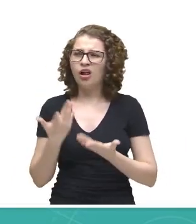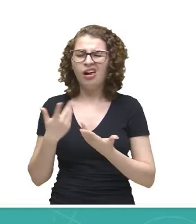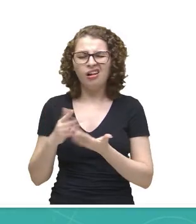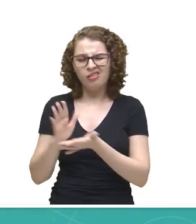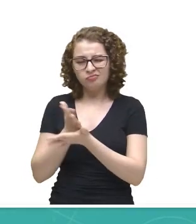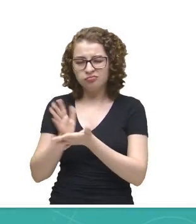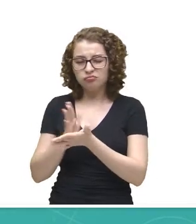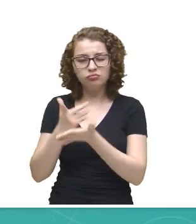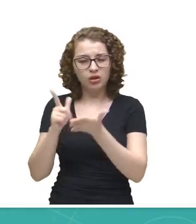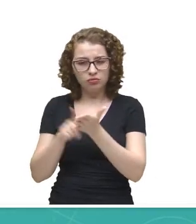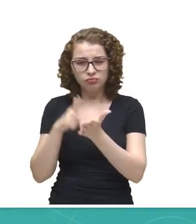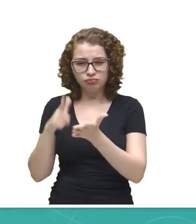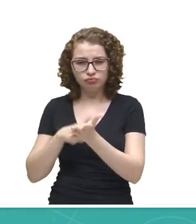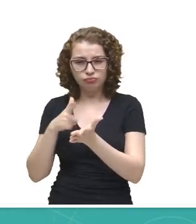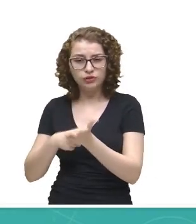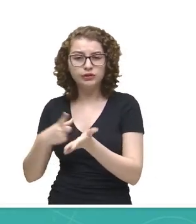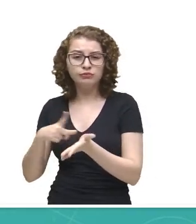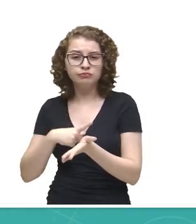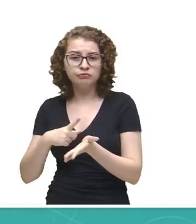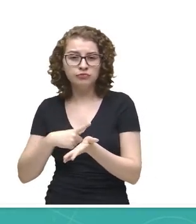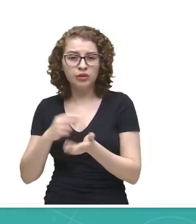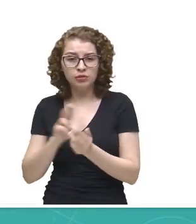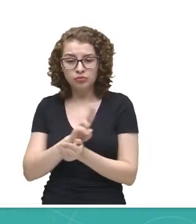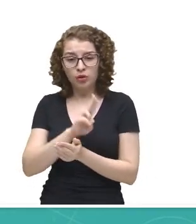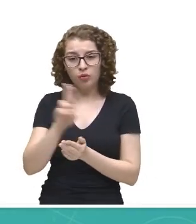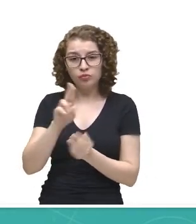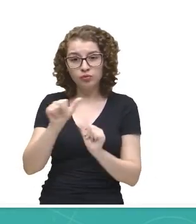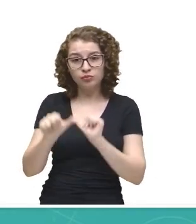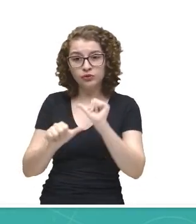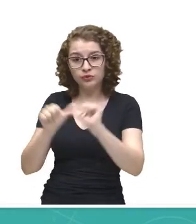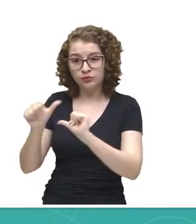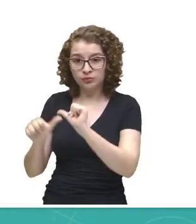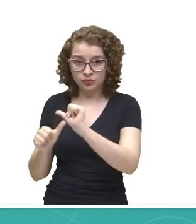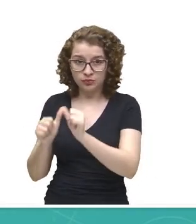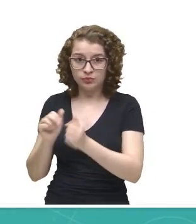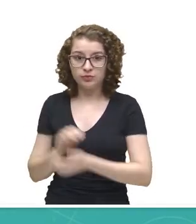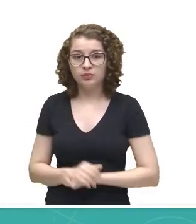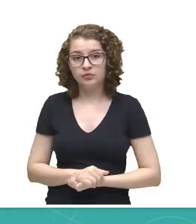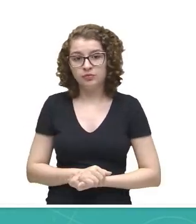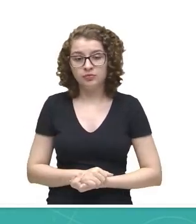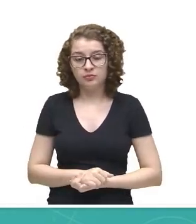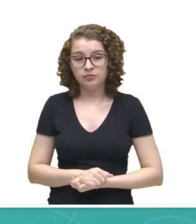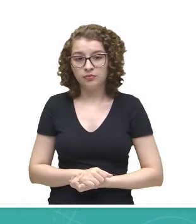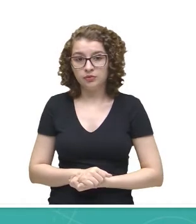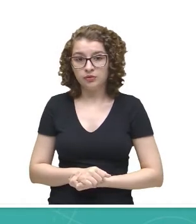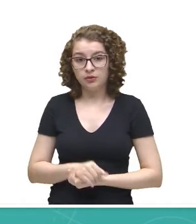gente vai observar que ele chama essa substância intercelular como fundamental